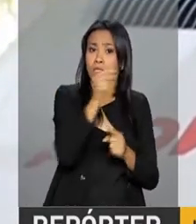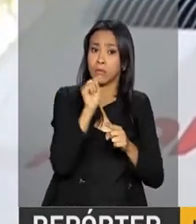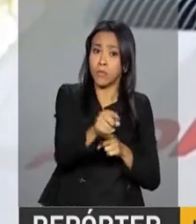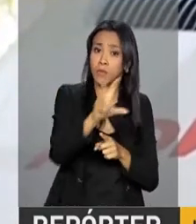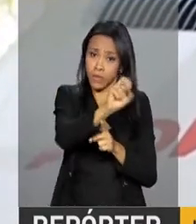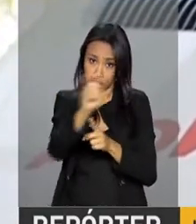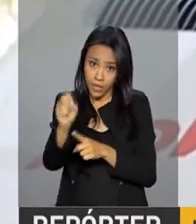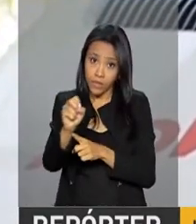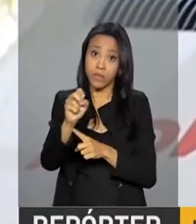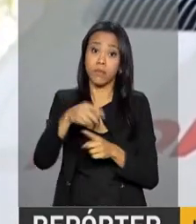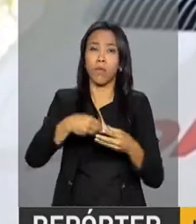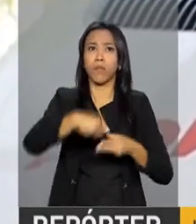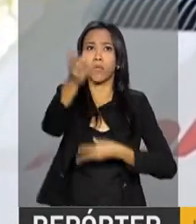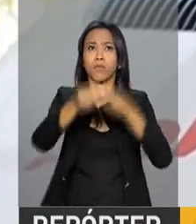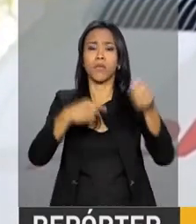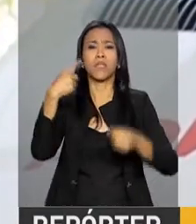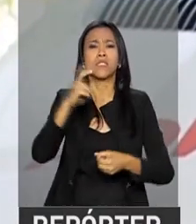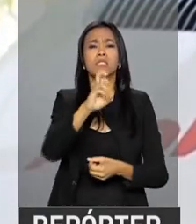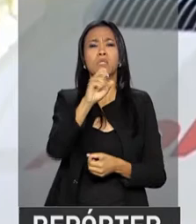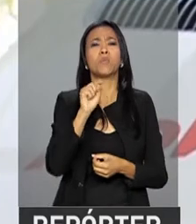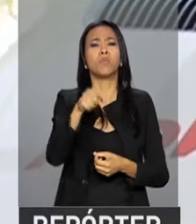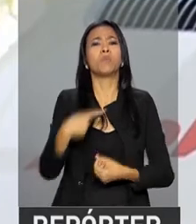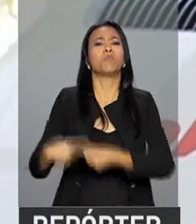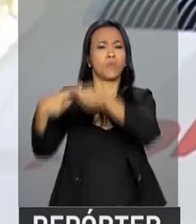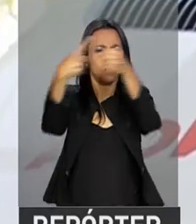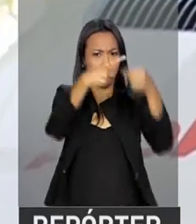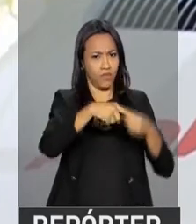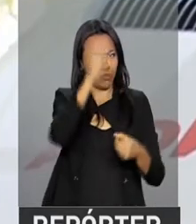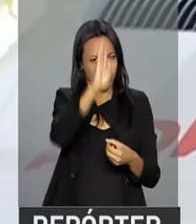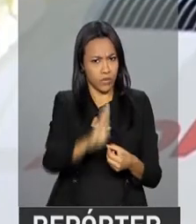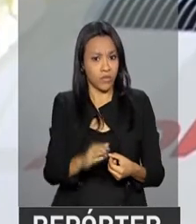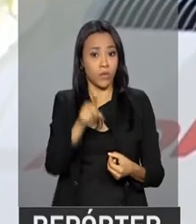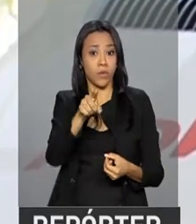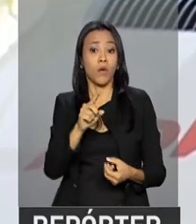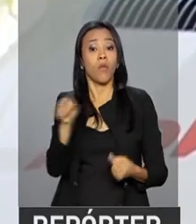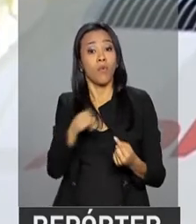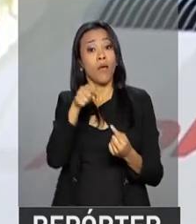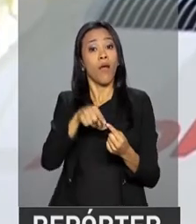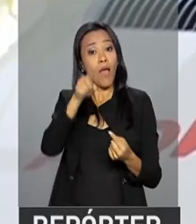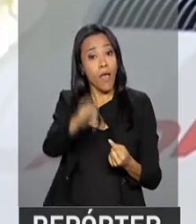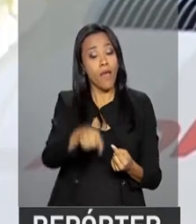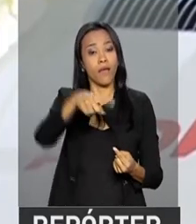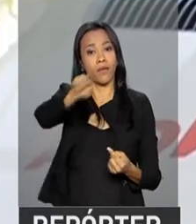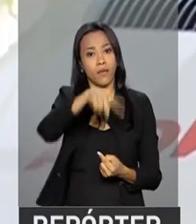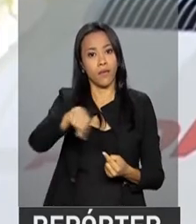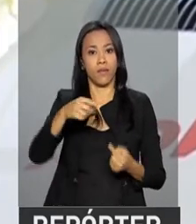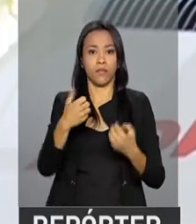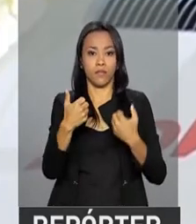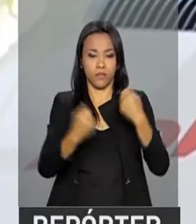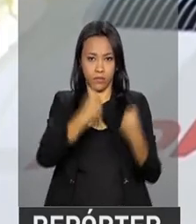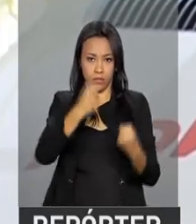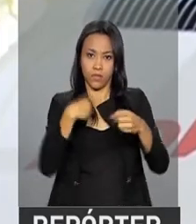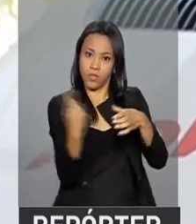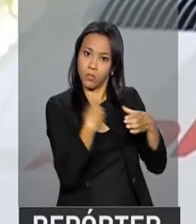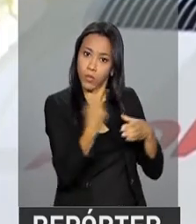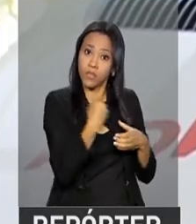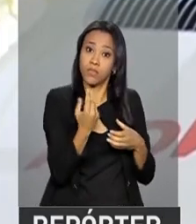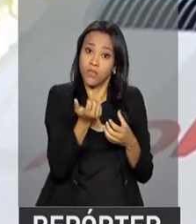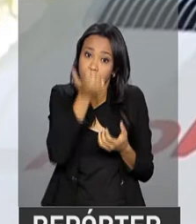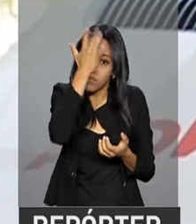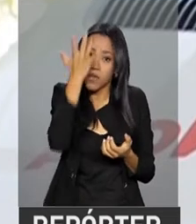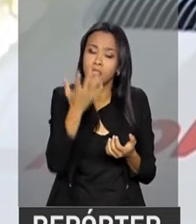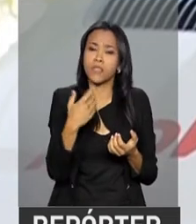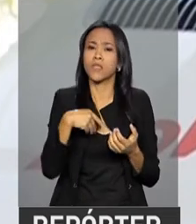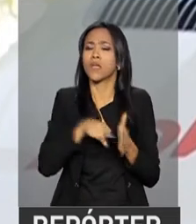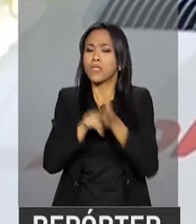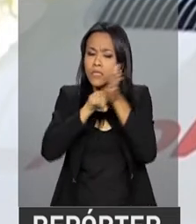de 5.500 municípios de todo o país. A ideia é que os veículos facilitem o acesso da população a consultas,